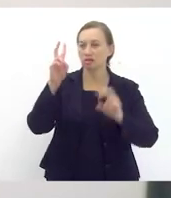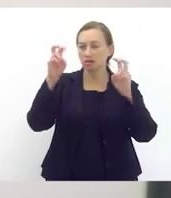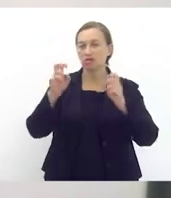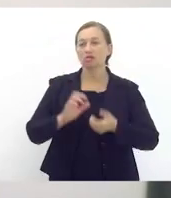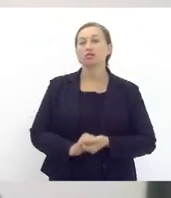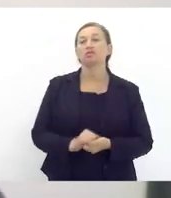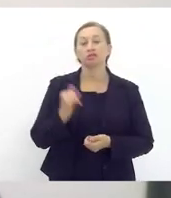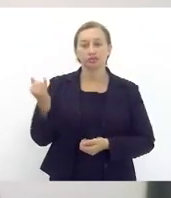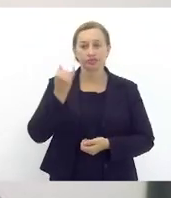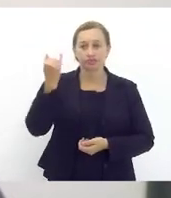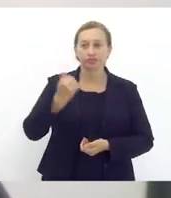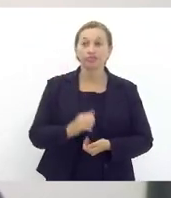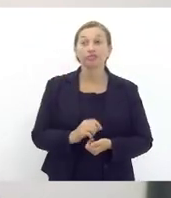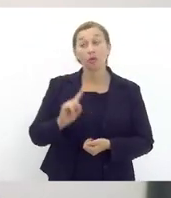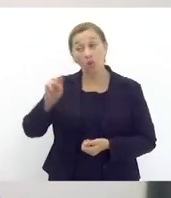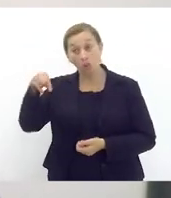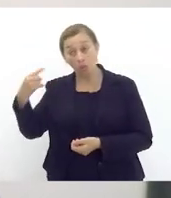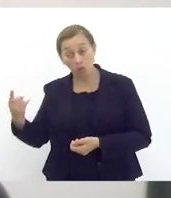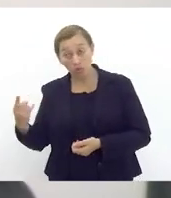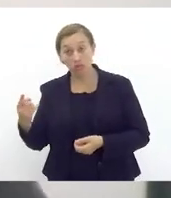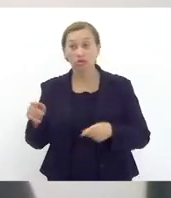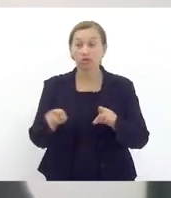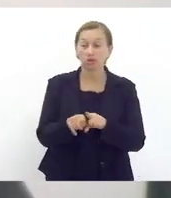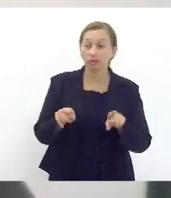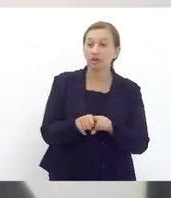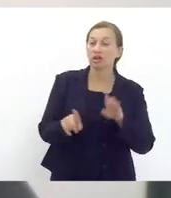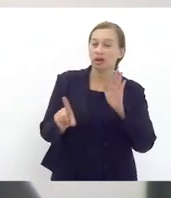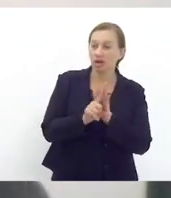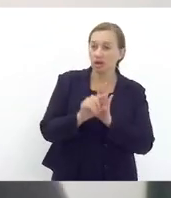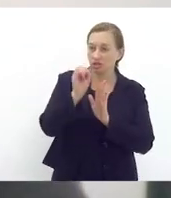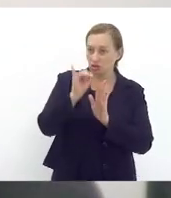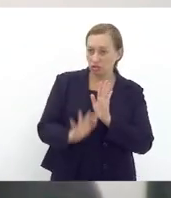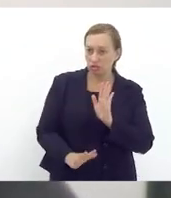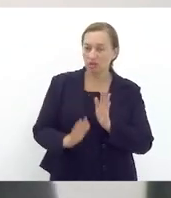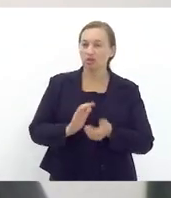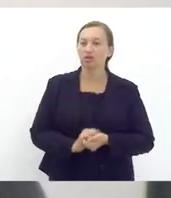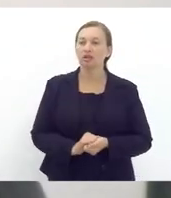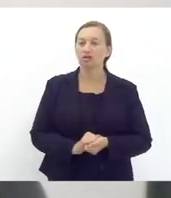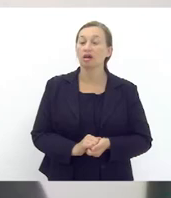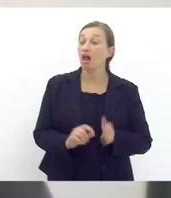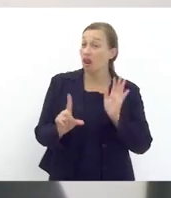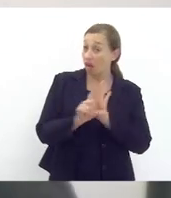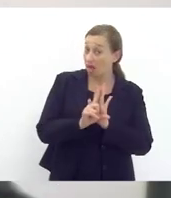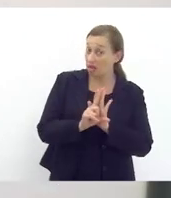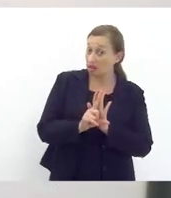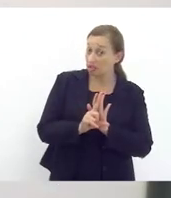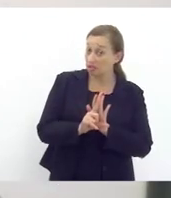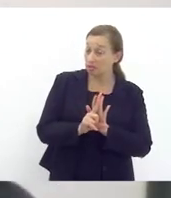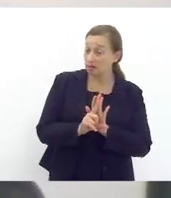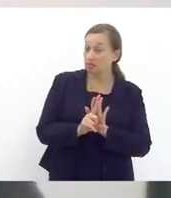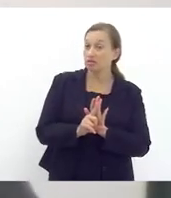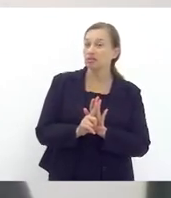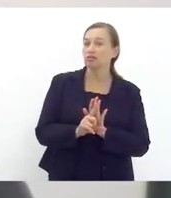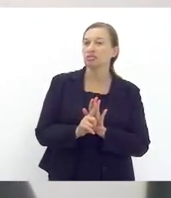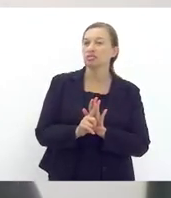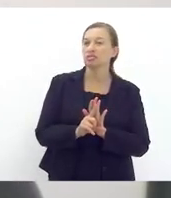questão muito importante outra questão que a lei já traz a lei trazia